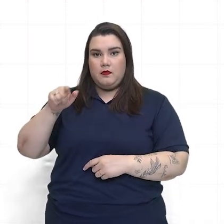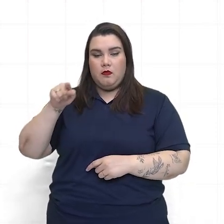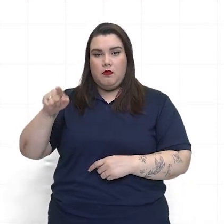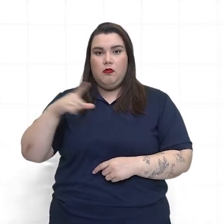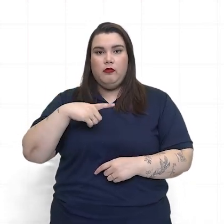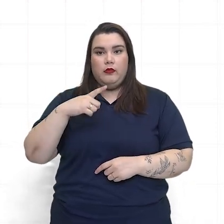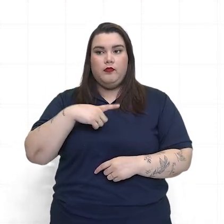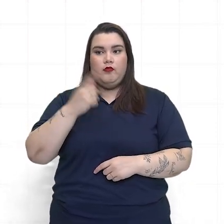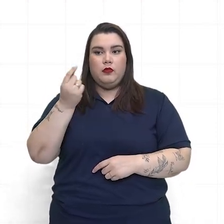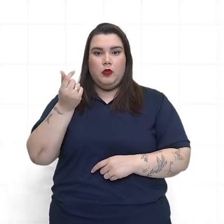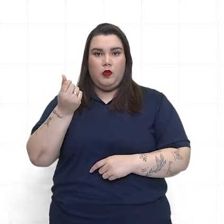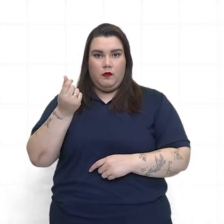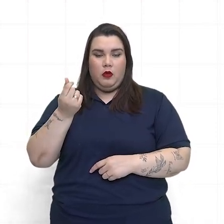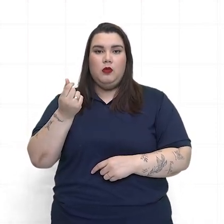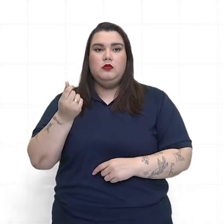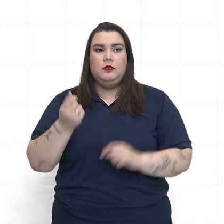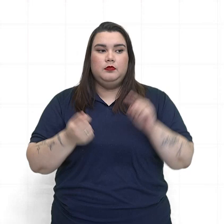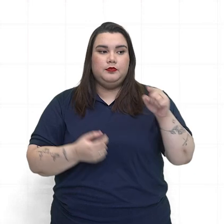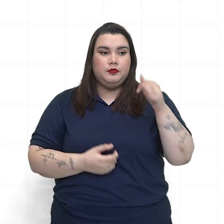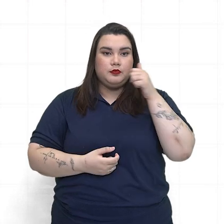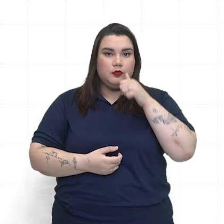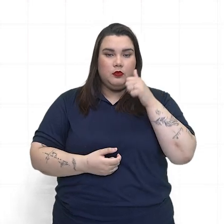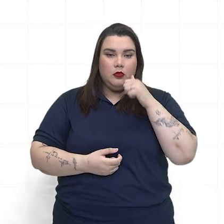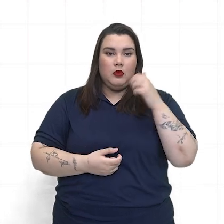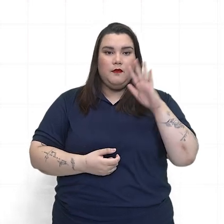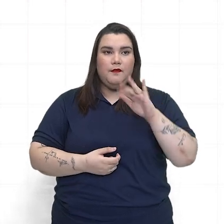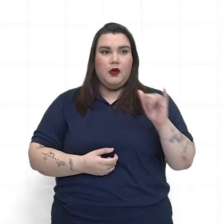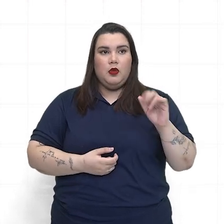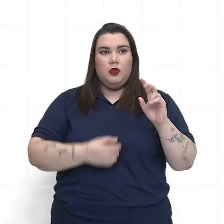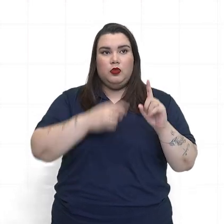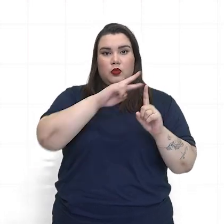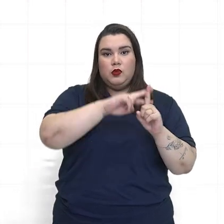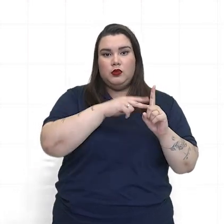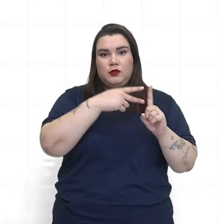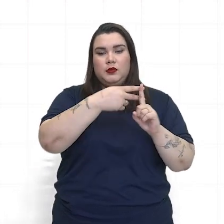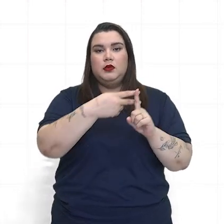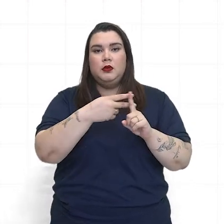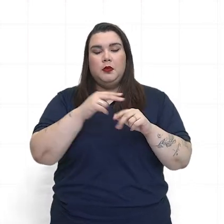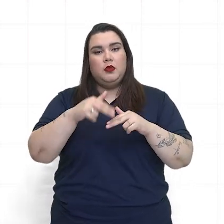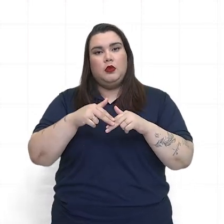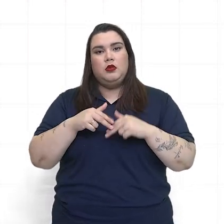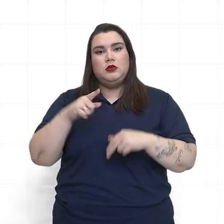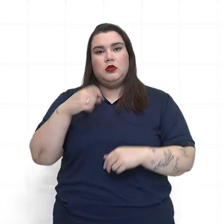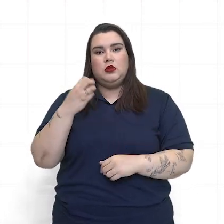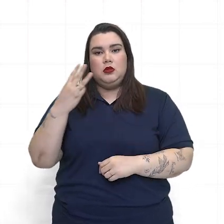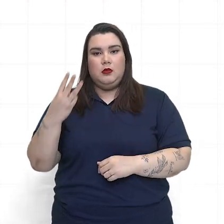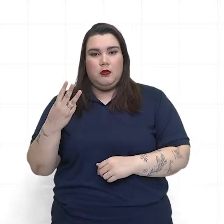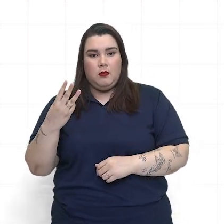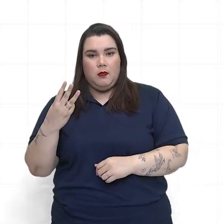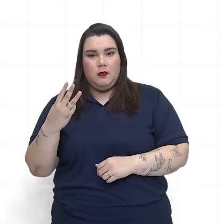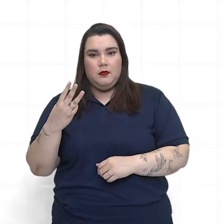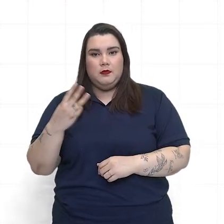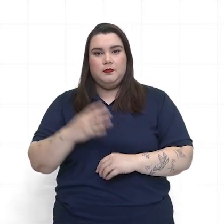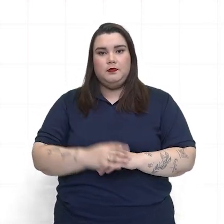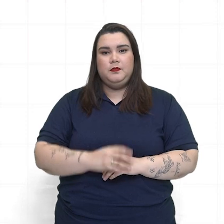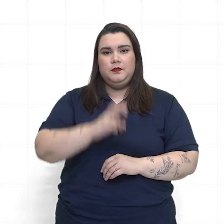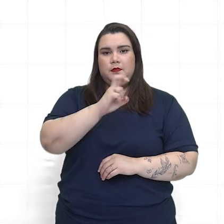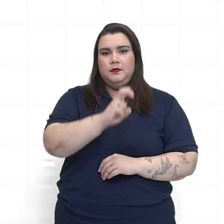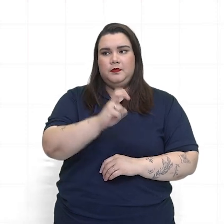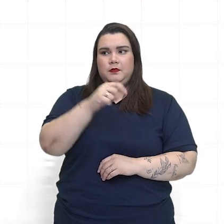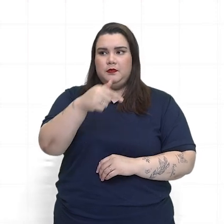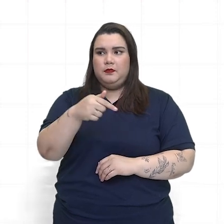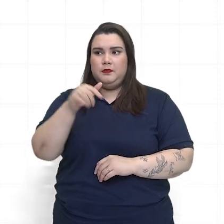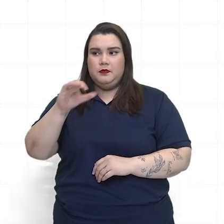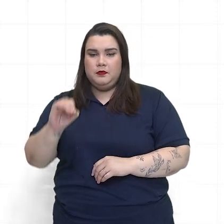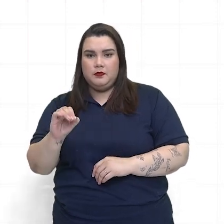uma parte. E a segunda irmã, 2 vezes. Então, por isso que deu 3. Então, vamos pegar este valor